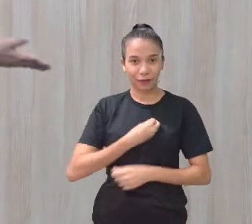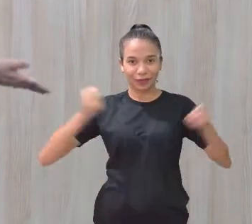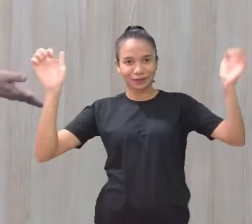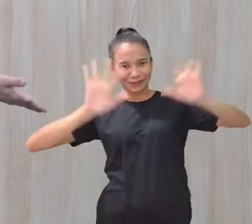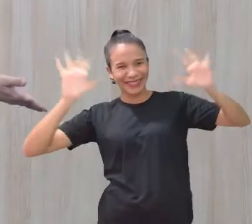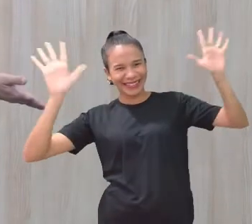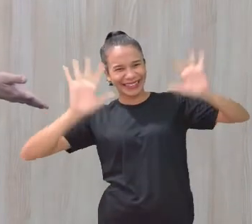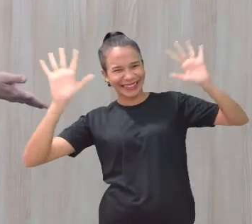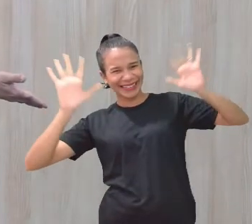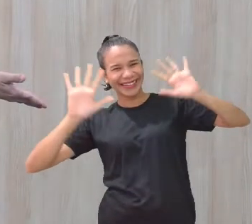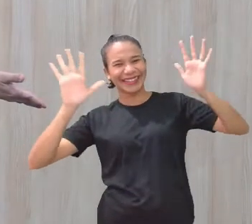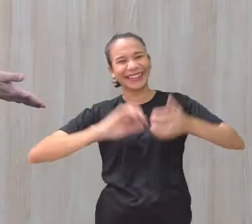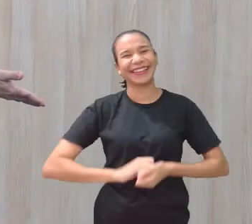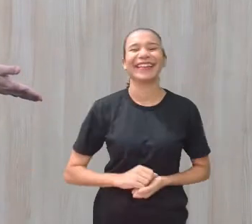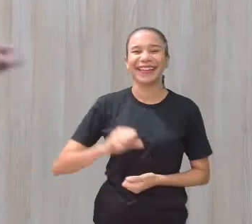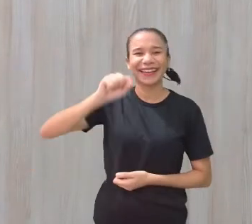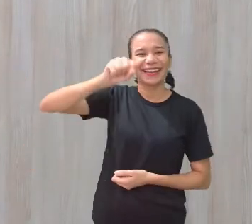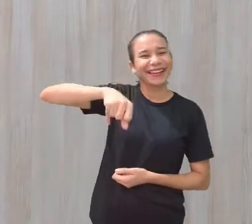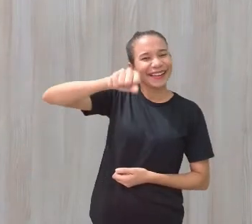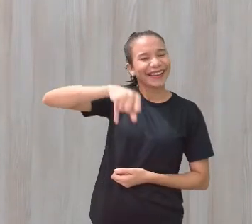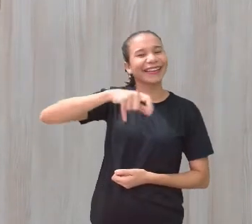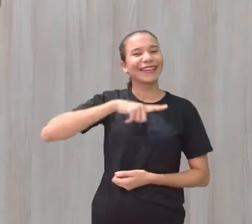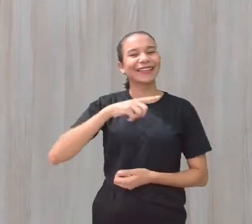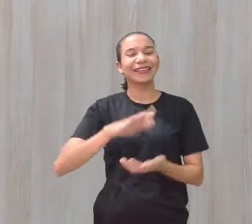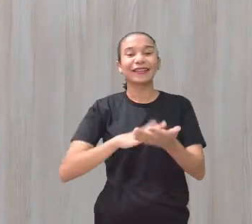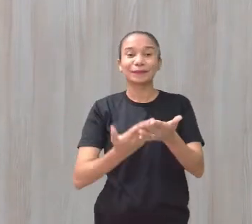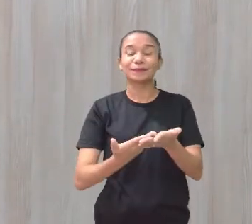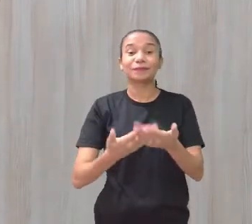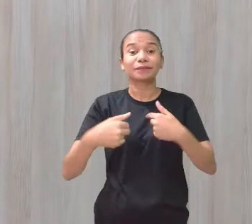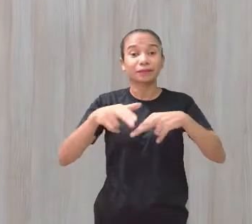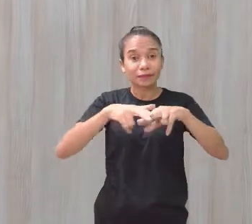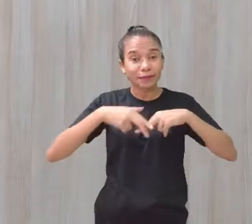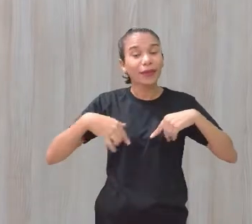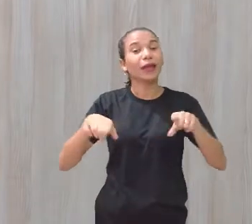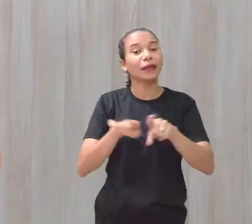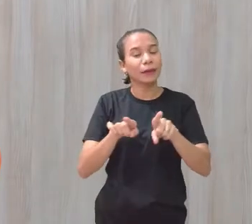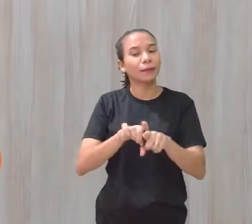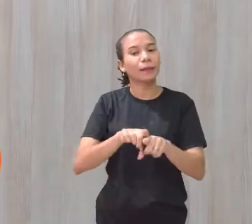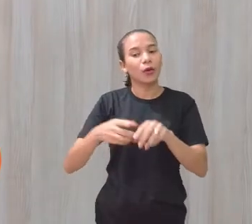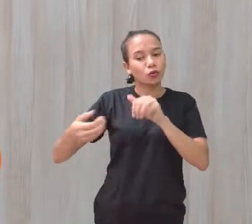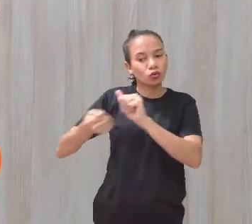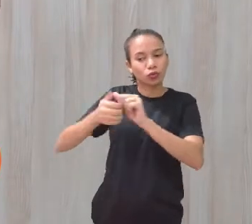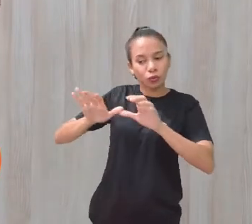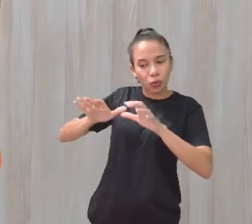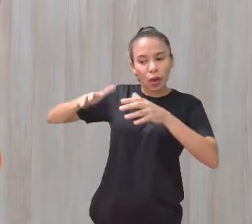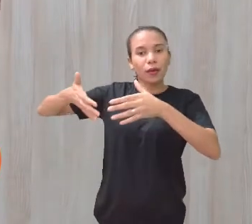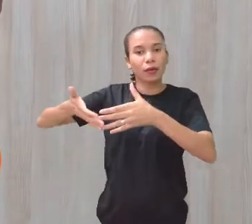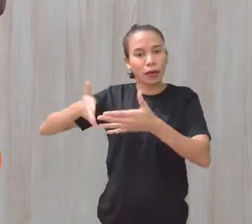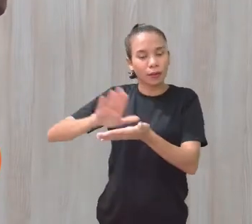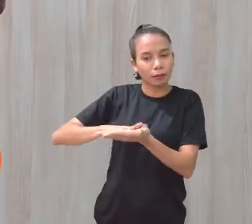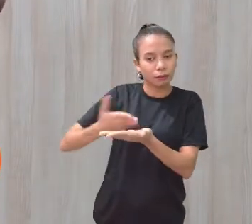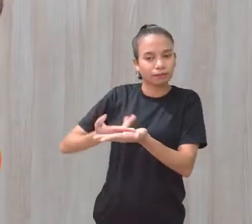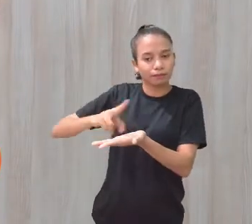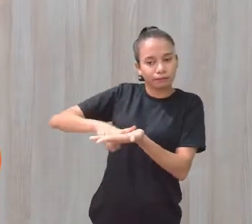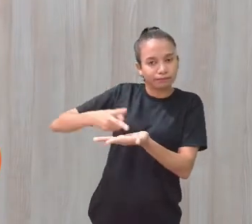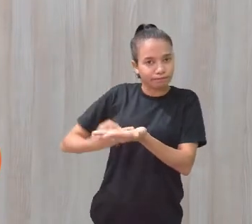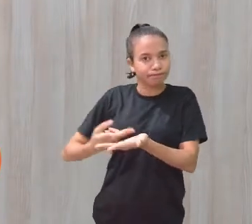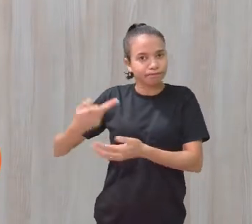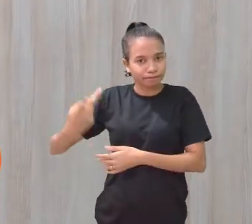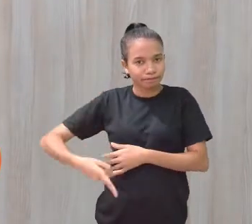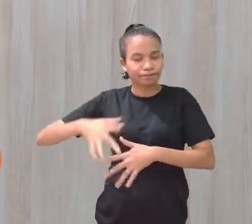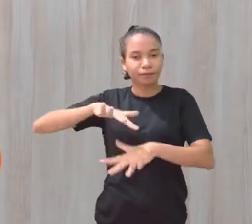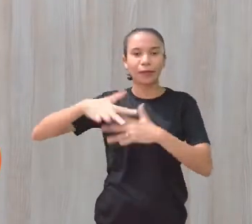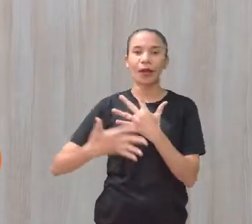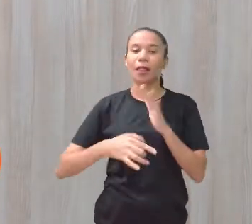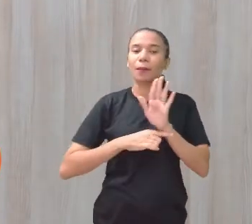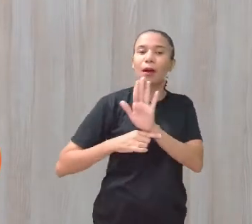aqui no cantinho. É isso aí, Helena. E ela, junto com toda a equipe de intérprete de Libras, nos